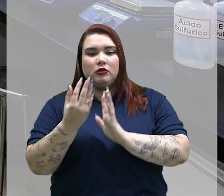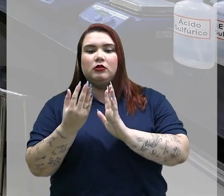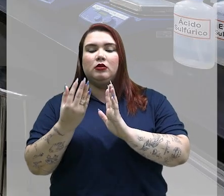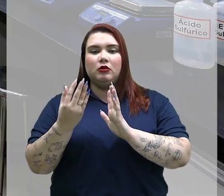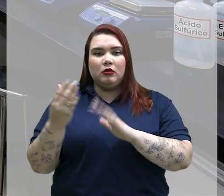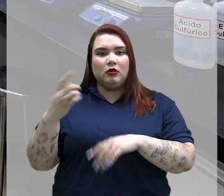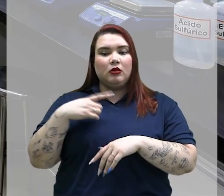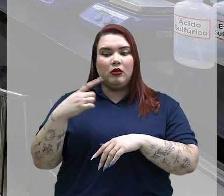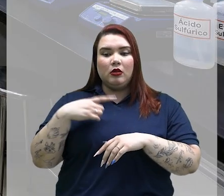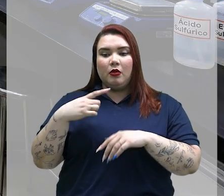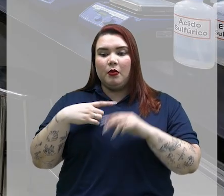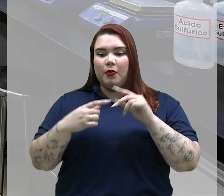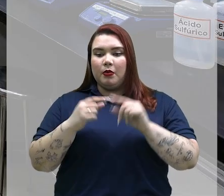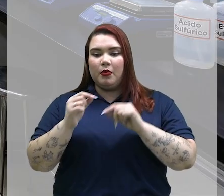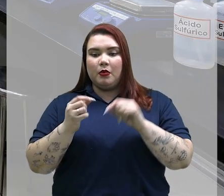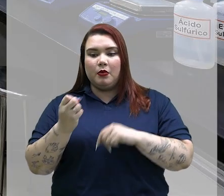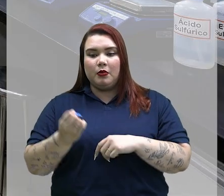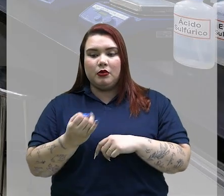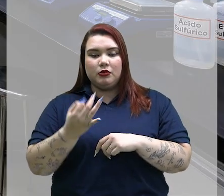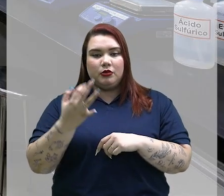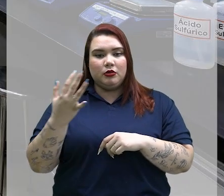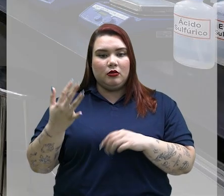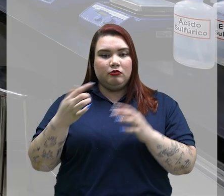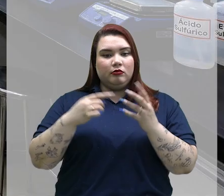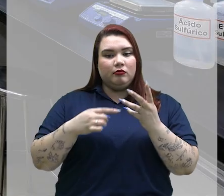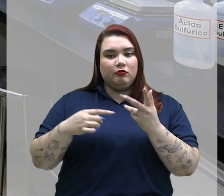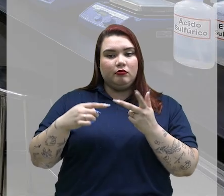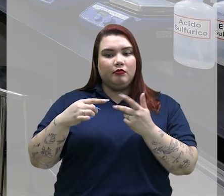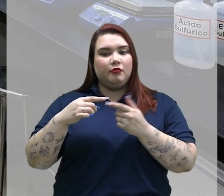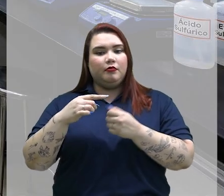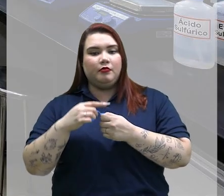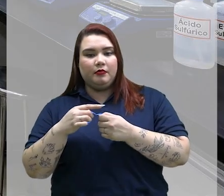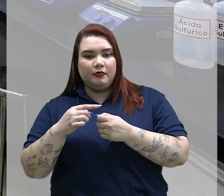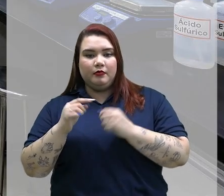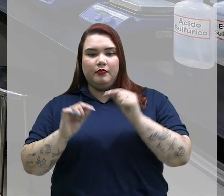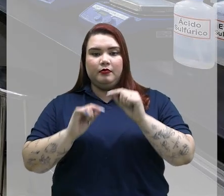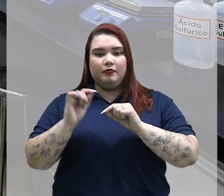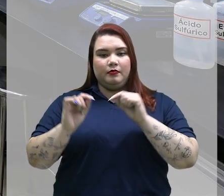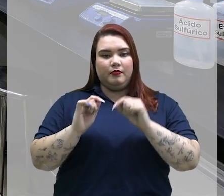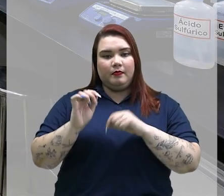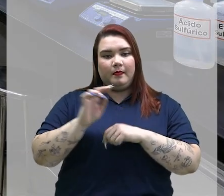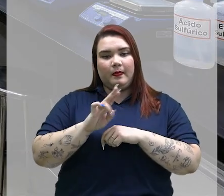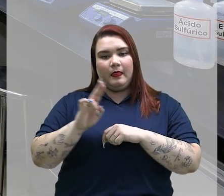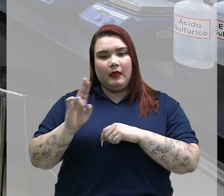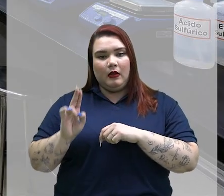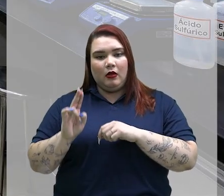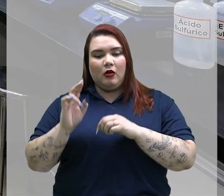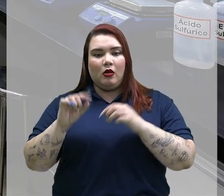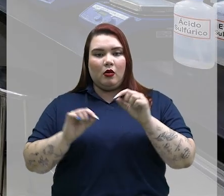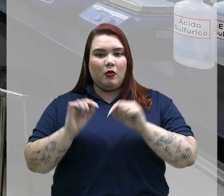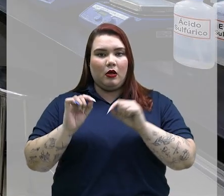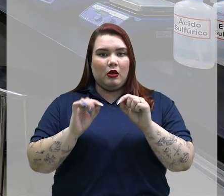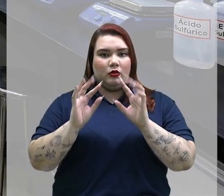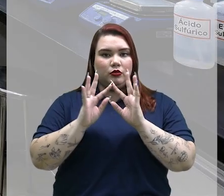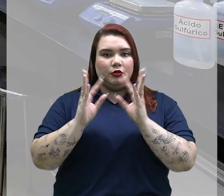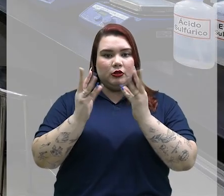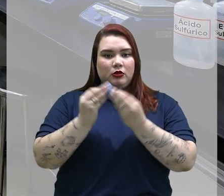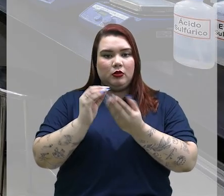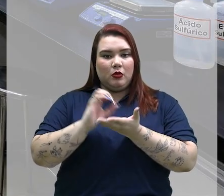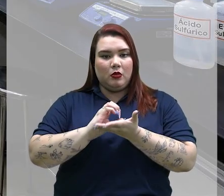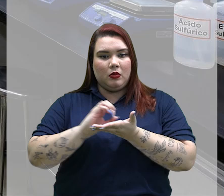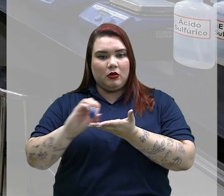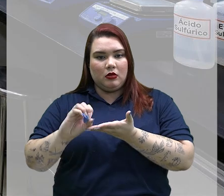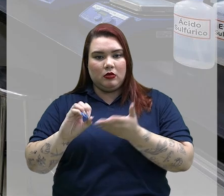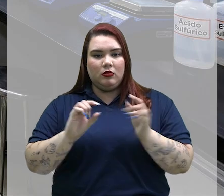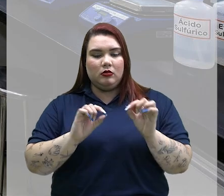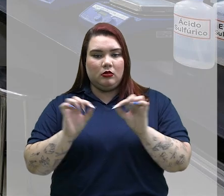gerar uma quantidade enorme de compostos, que a gente chama aí de compostos orgânicos, tá? Então, essa é